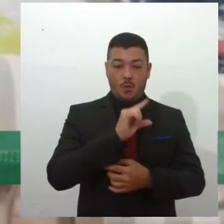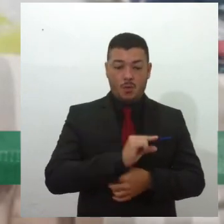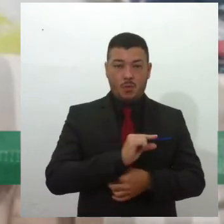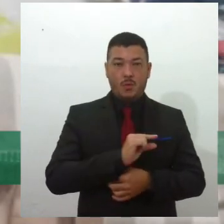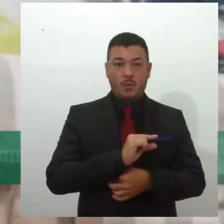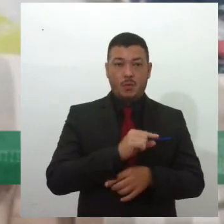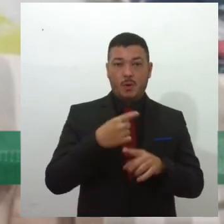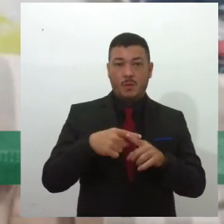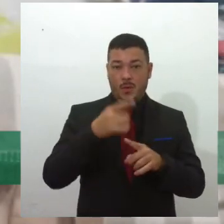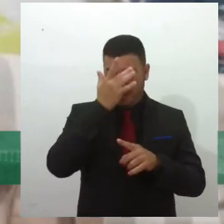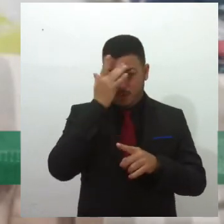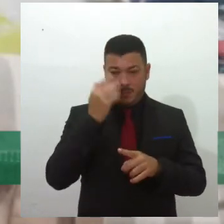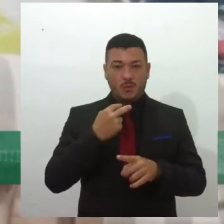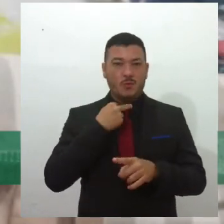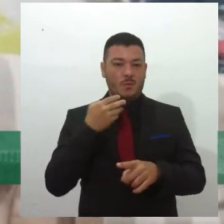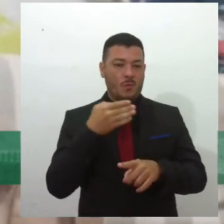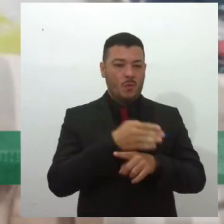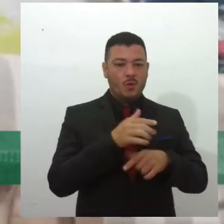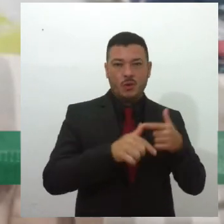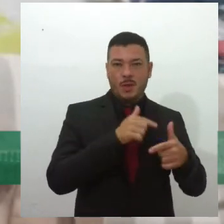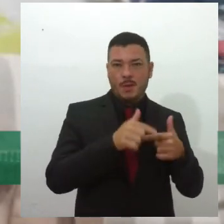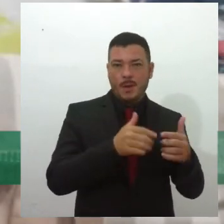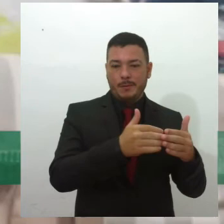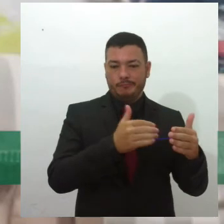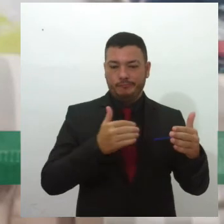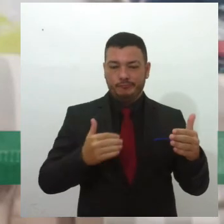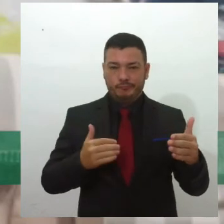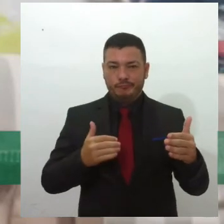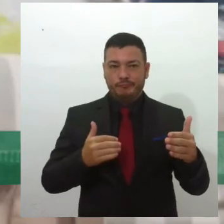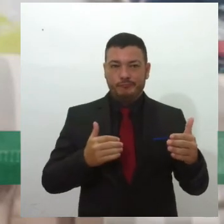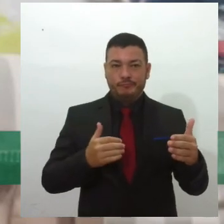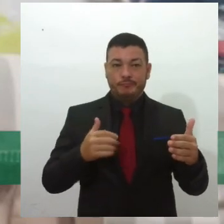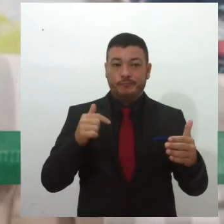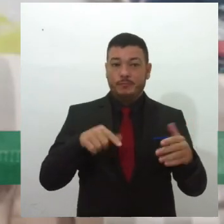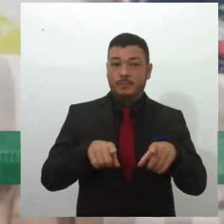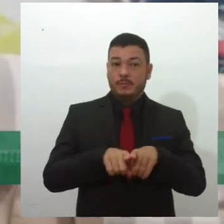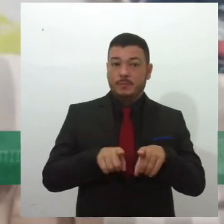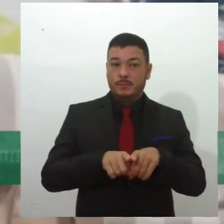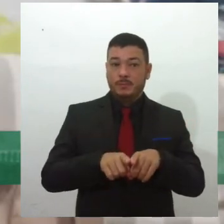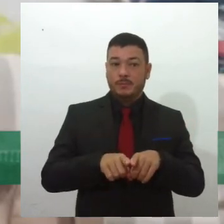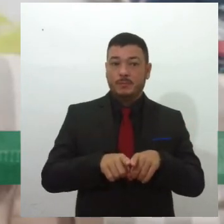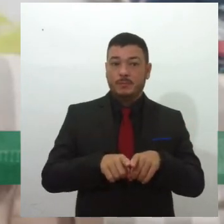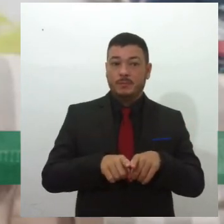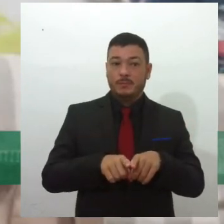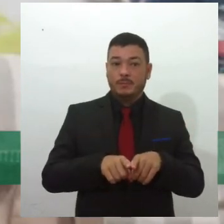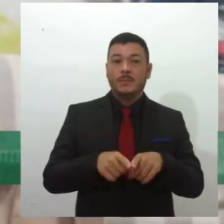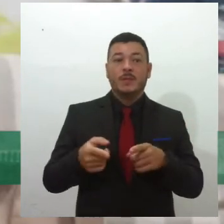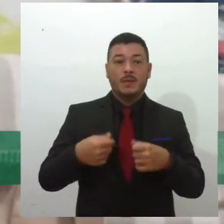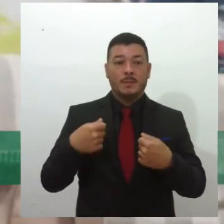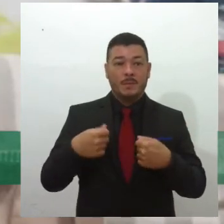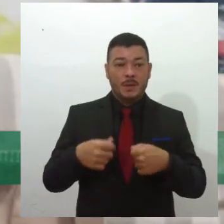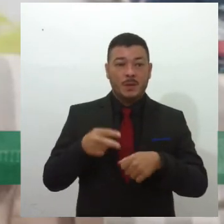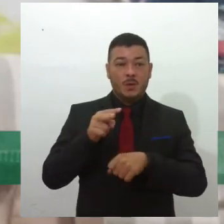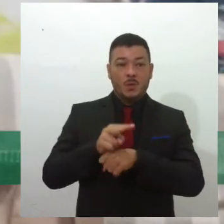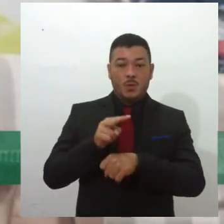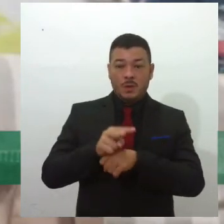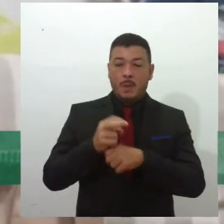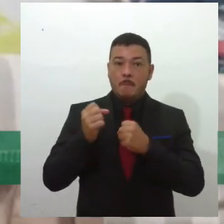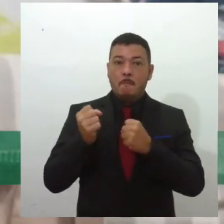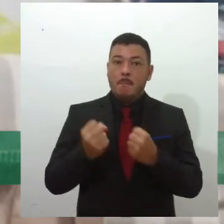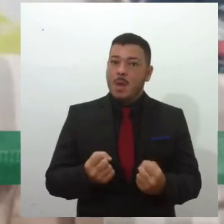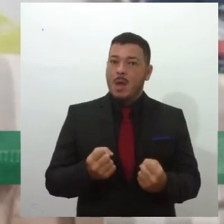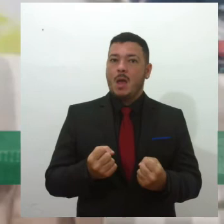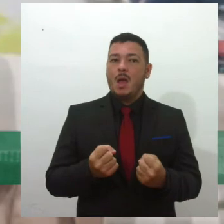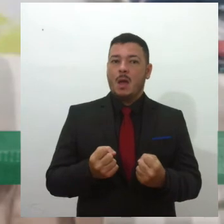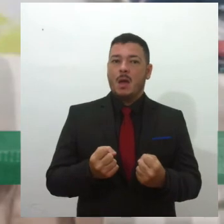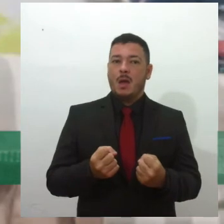deixou de trabalhar, ainda a pessoa que deixou de trabalhar essa renda diminuída, ainda lá tem que cuidar, e é um cuidado pesado.